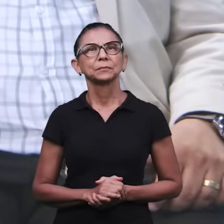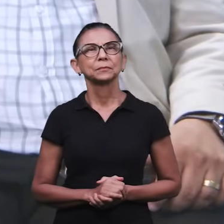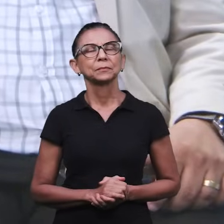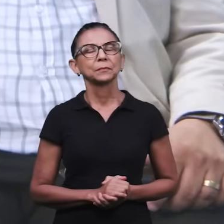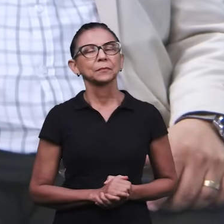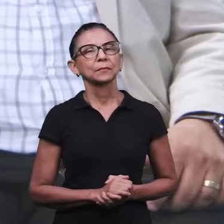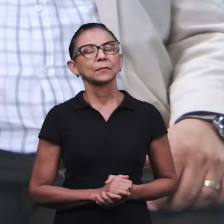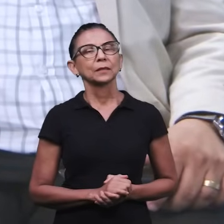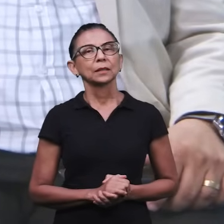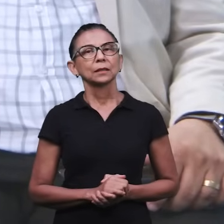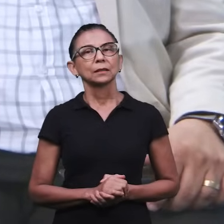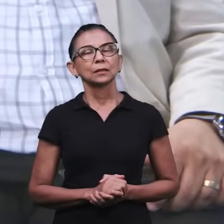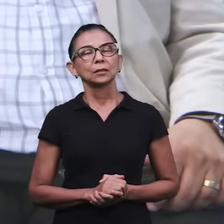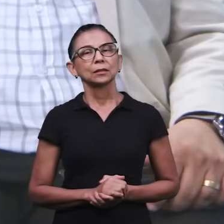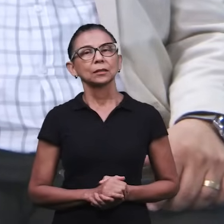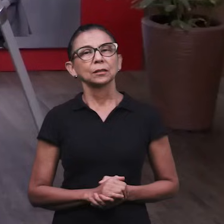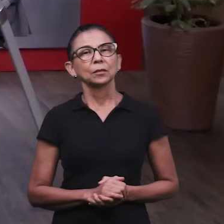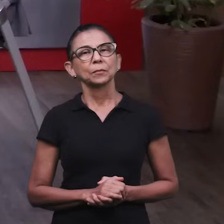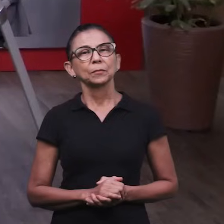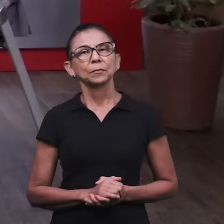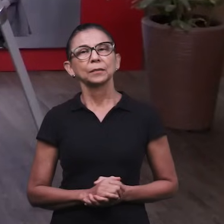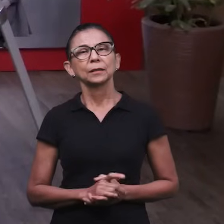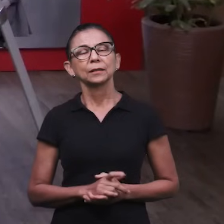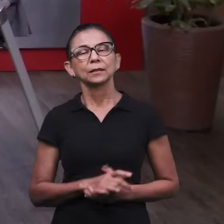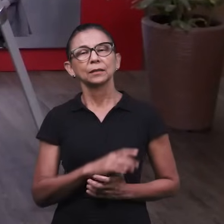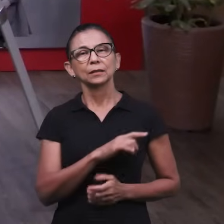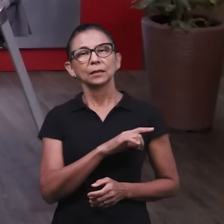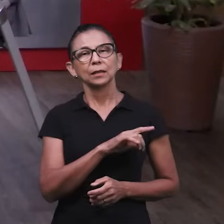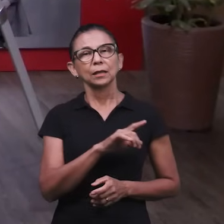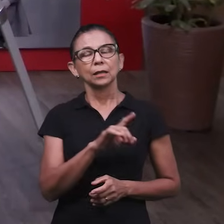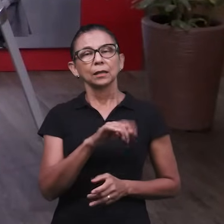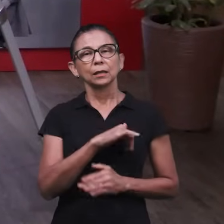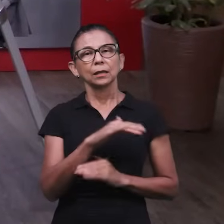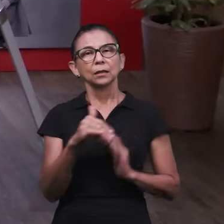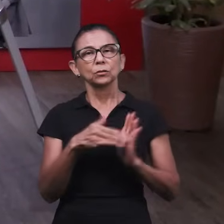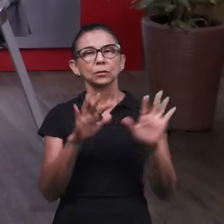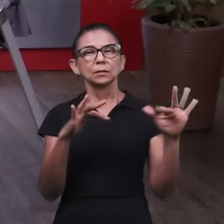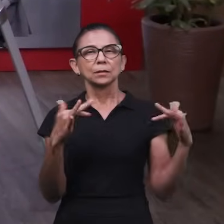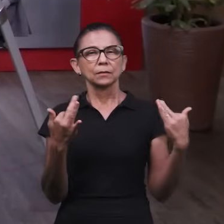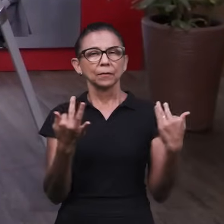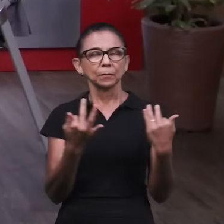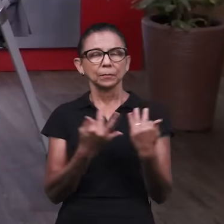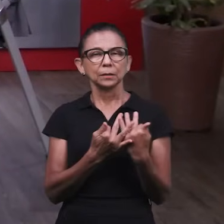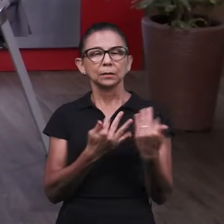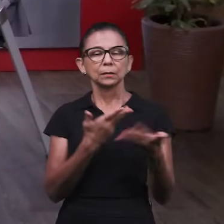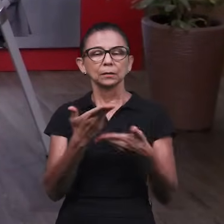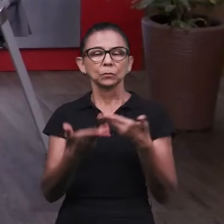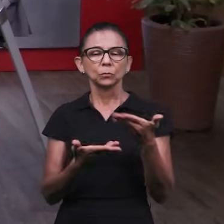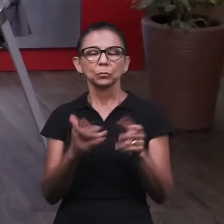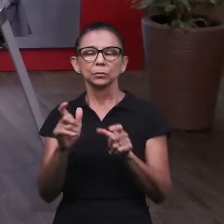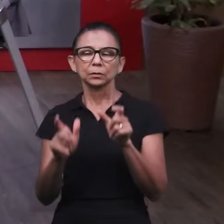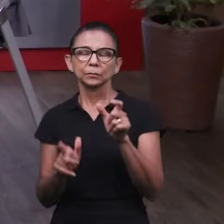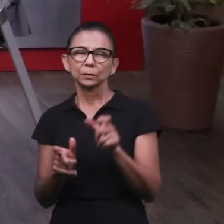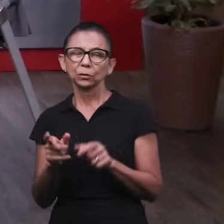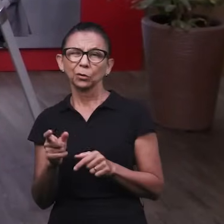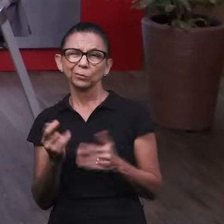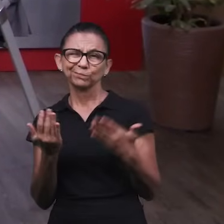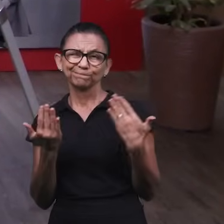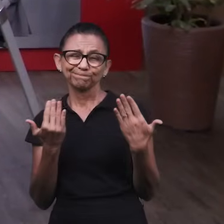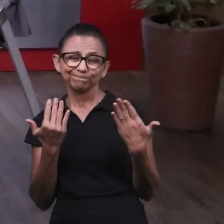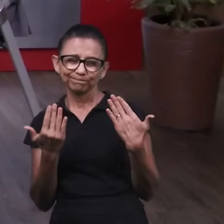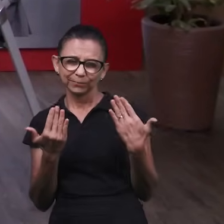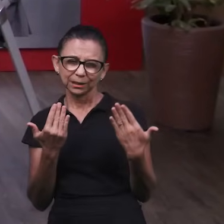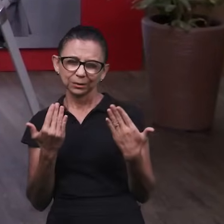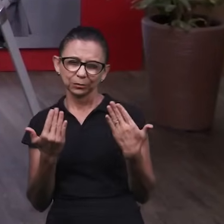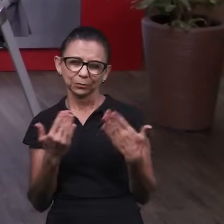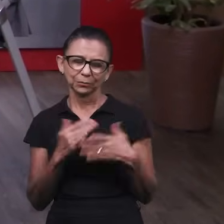as famílias, com as pessoas que cuidam de pessoas e de crianças que trazem esse diagnóstico ou que desconfia que essa